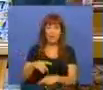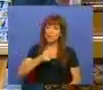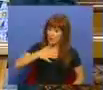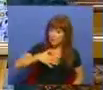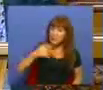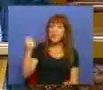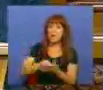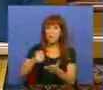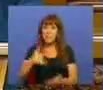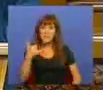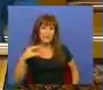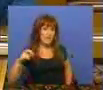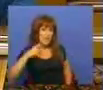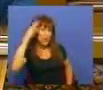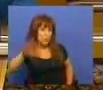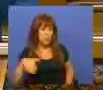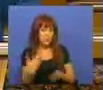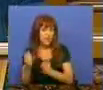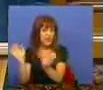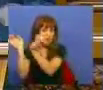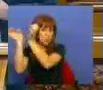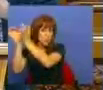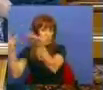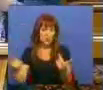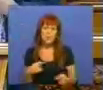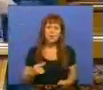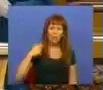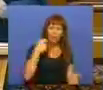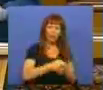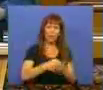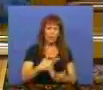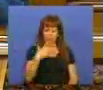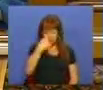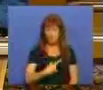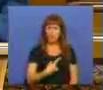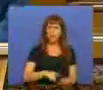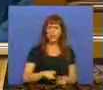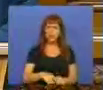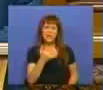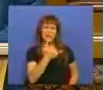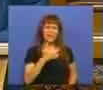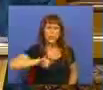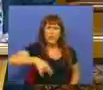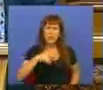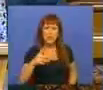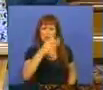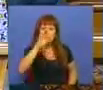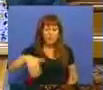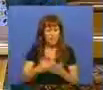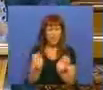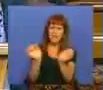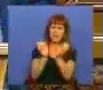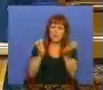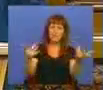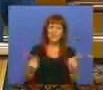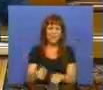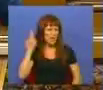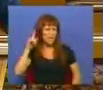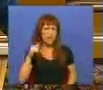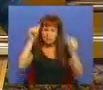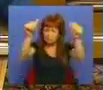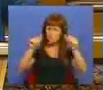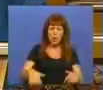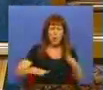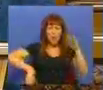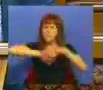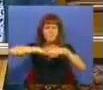empresa pagaria 23% para a Segurança Social, vai pagar só ele 24,6% para a Segurança Social, sem valor fixo ou